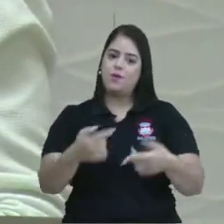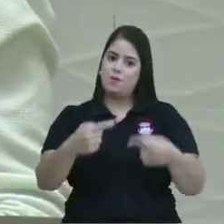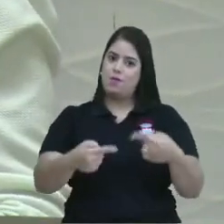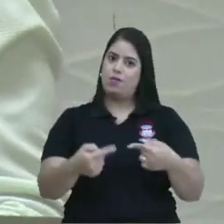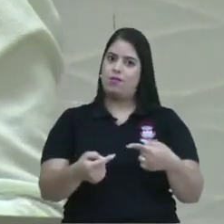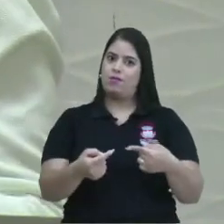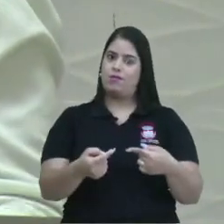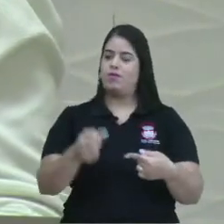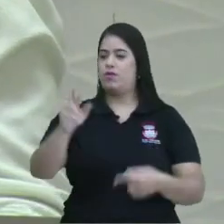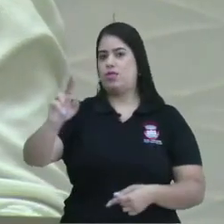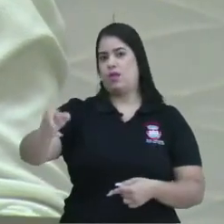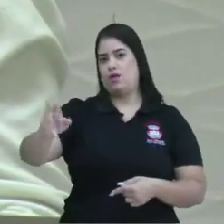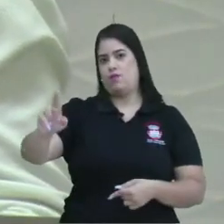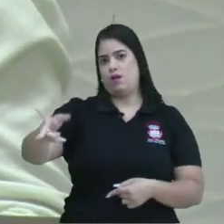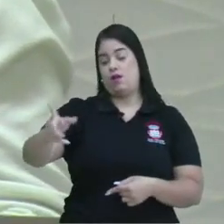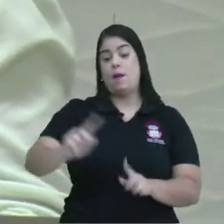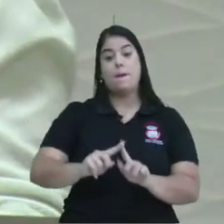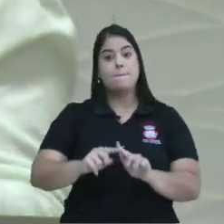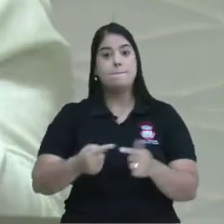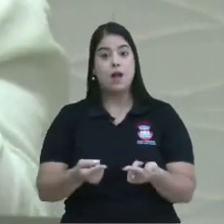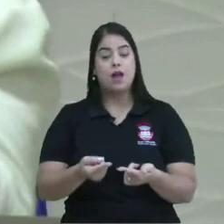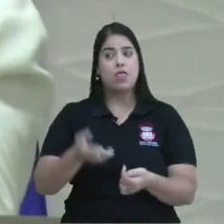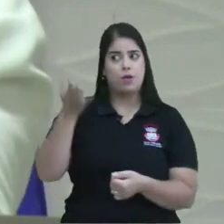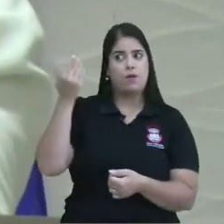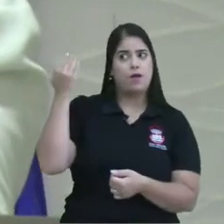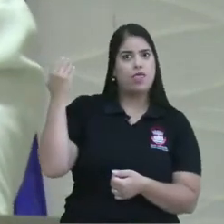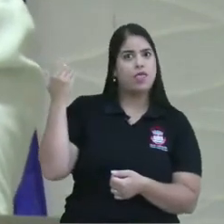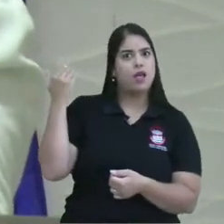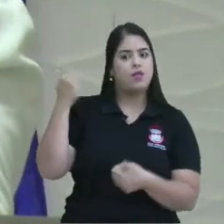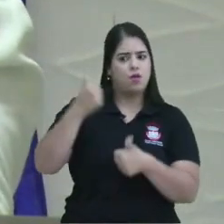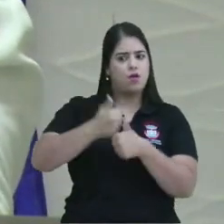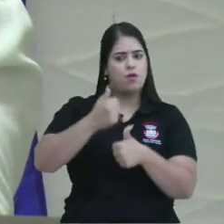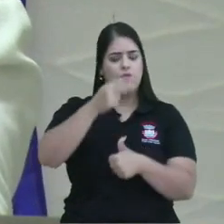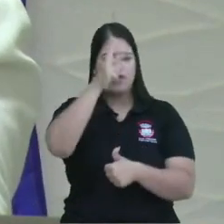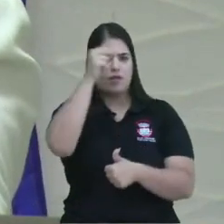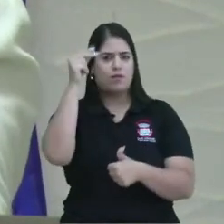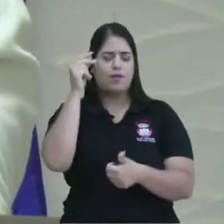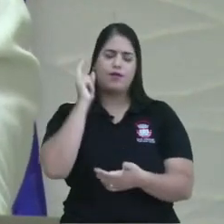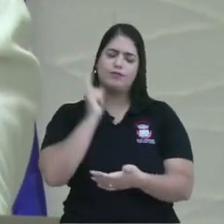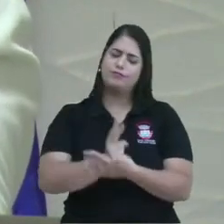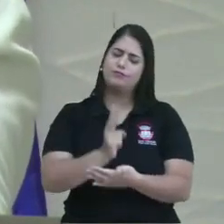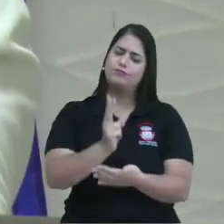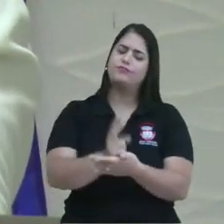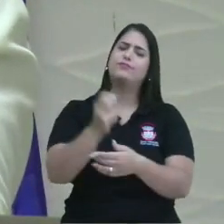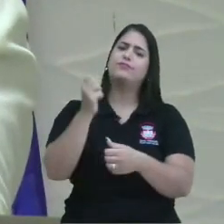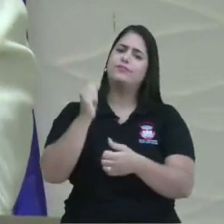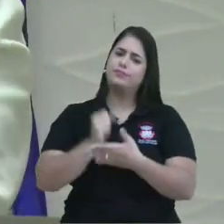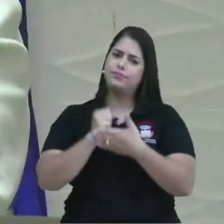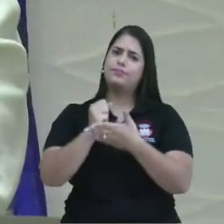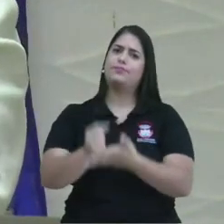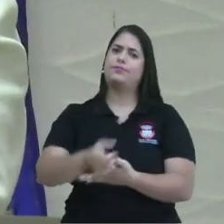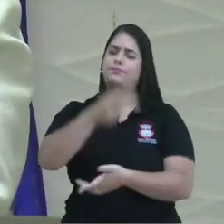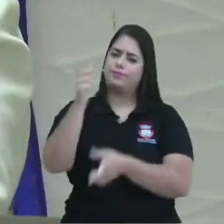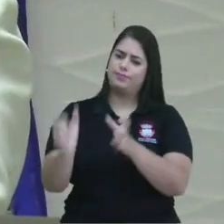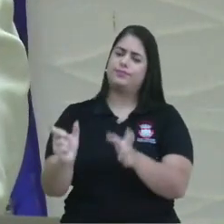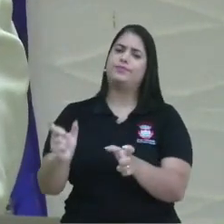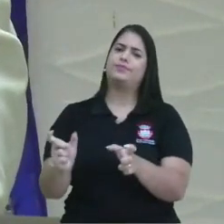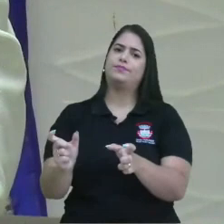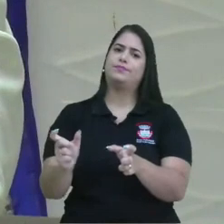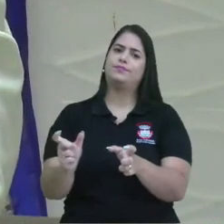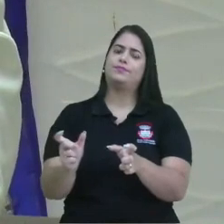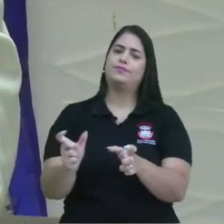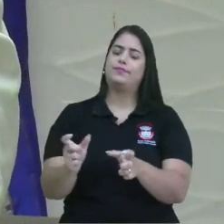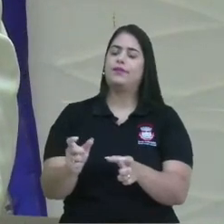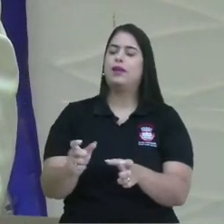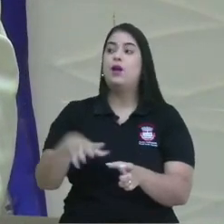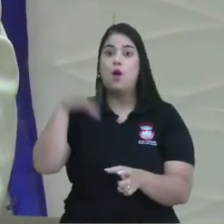era vice-prefeito, ele sempre ajudou as pessoas. E eu costumava escutar das pessoas, vereador Bruno. Temos duas prefeituras em São Bento